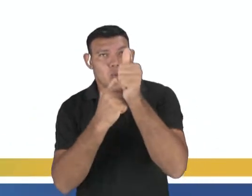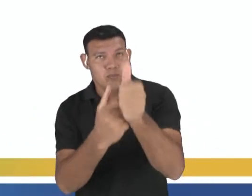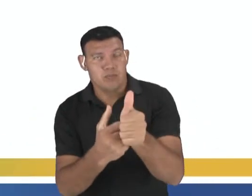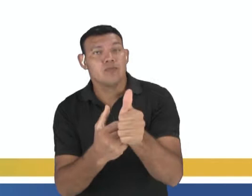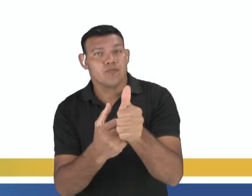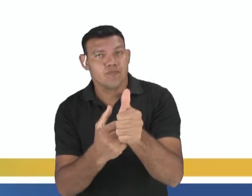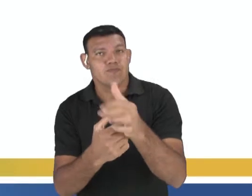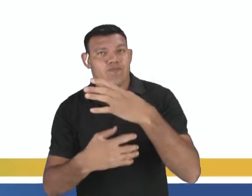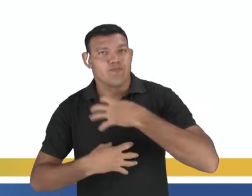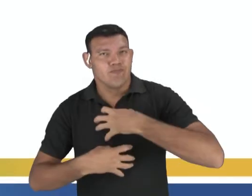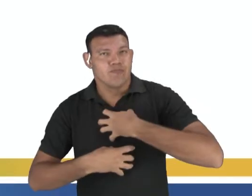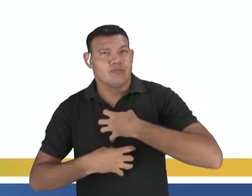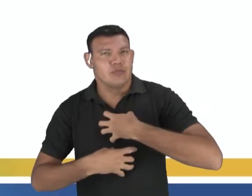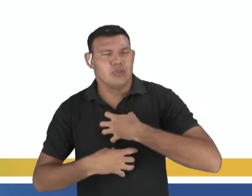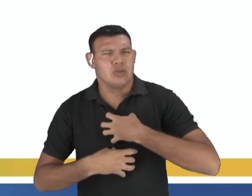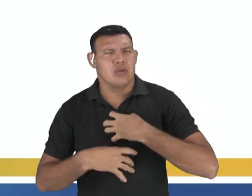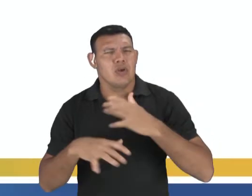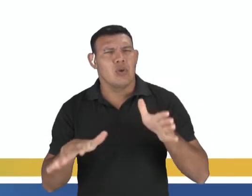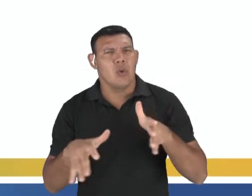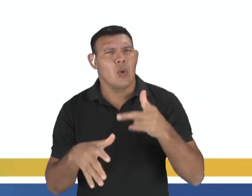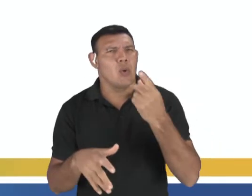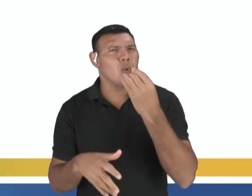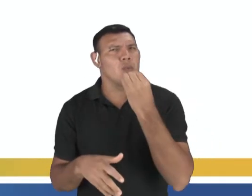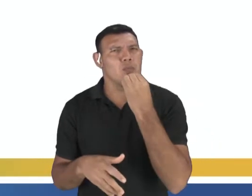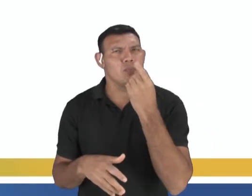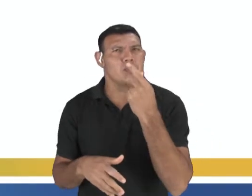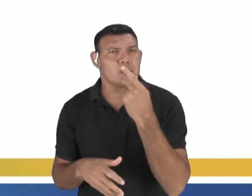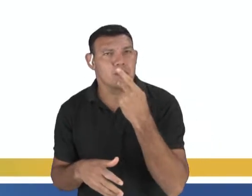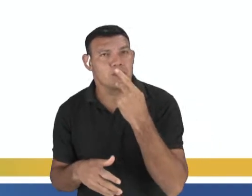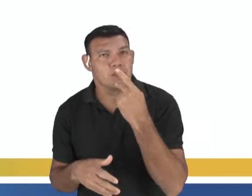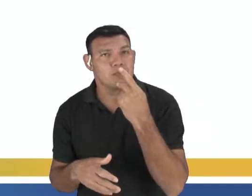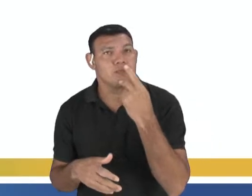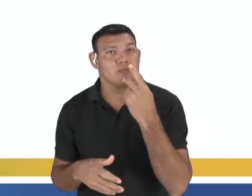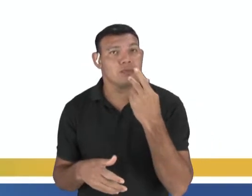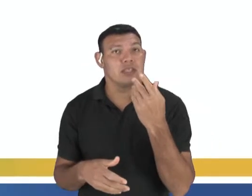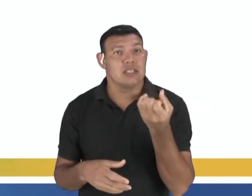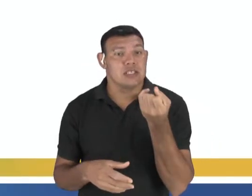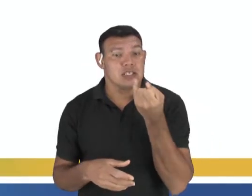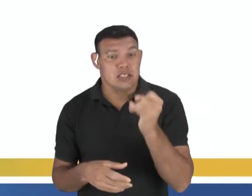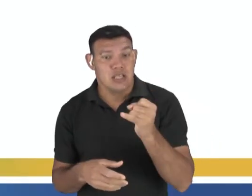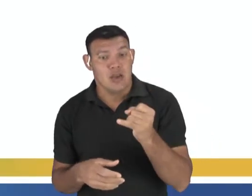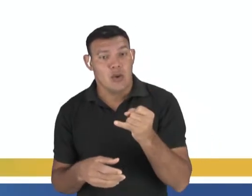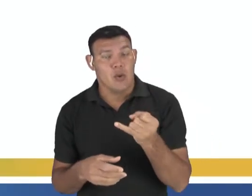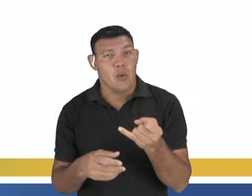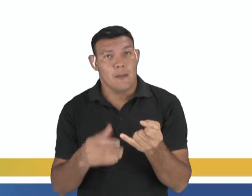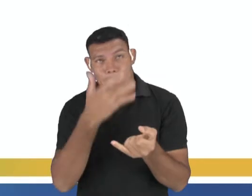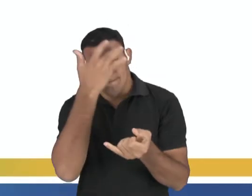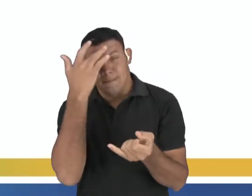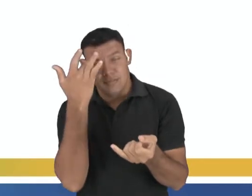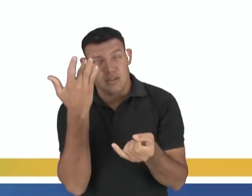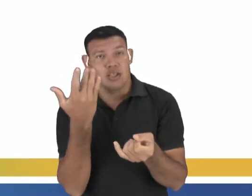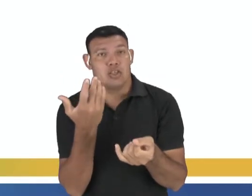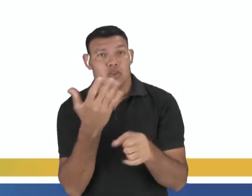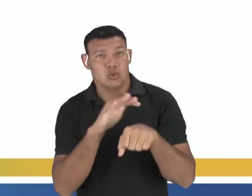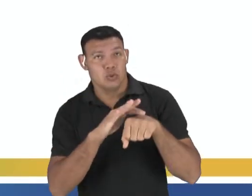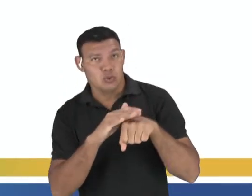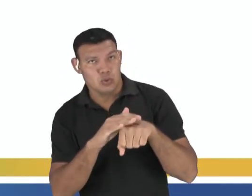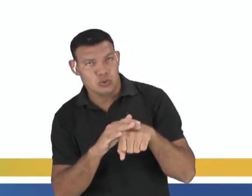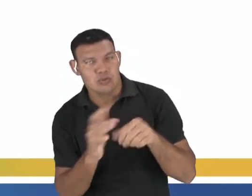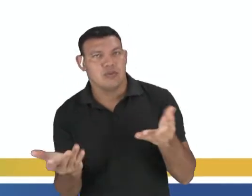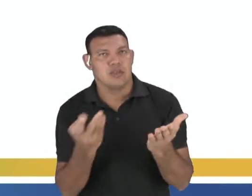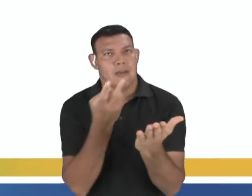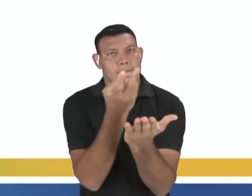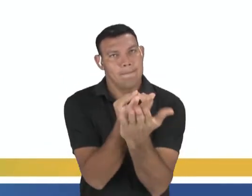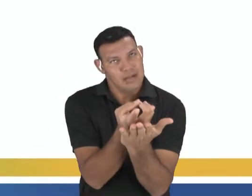do Acre? Certinho? Então vamos lá, vamos aqui situar nosso problema. Nós temos 40 pacientes nesse hospital que estão internados por conta